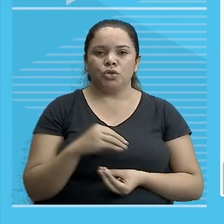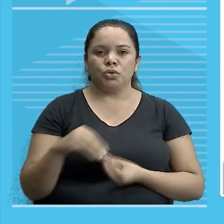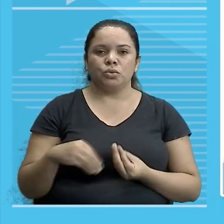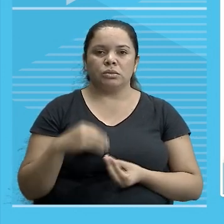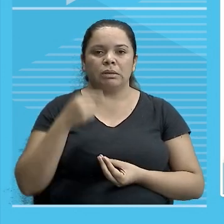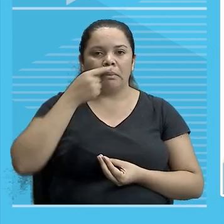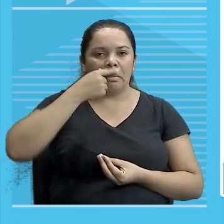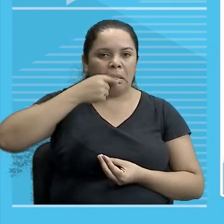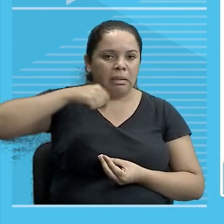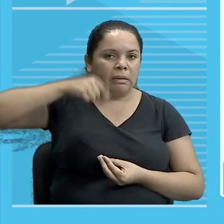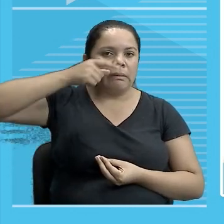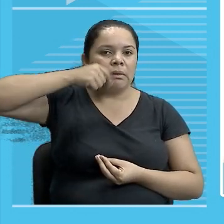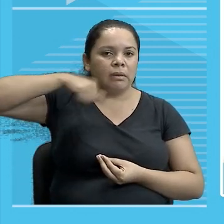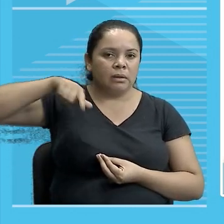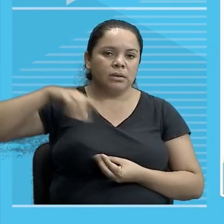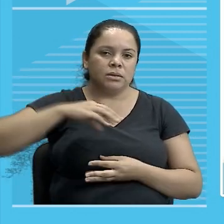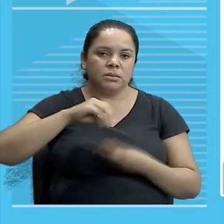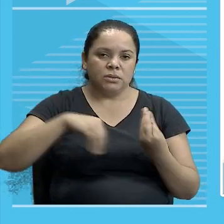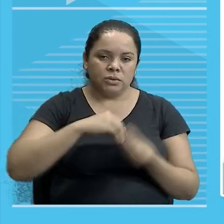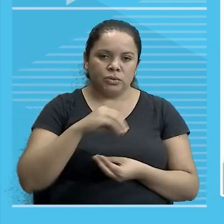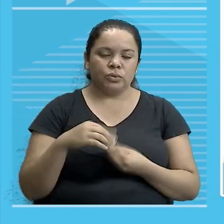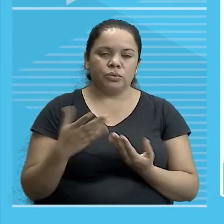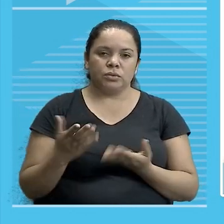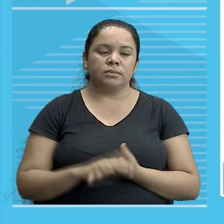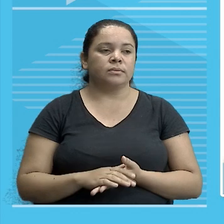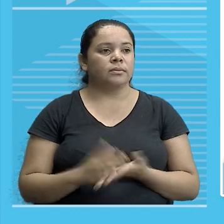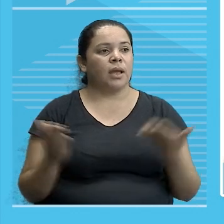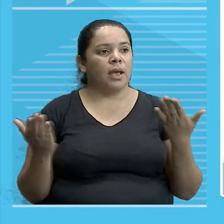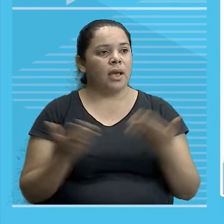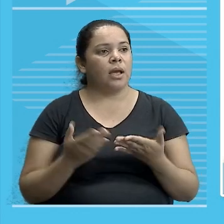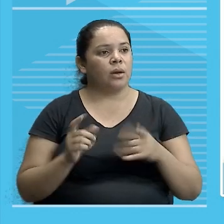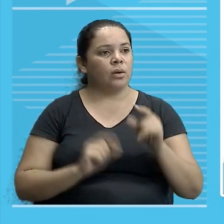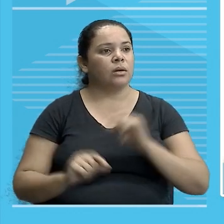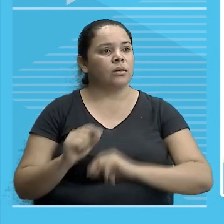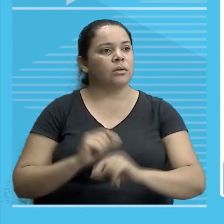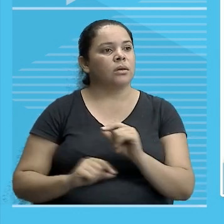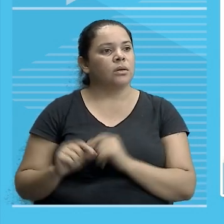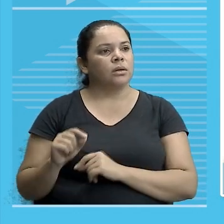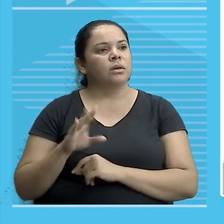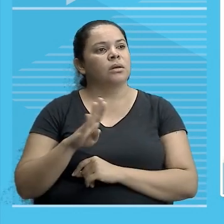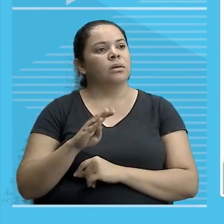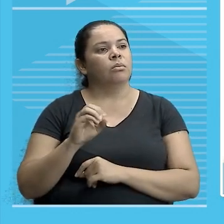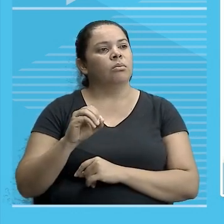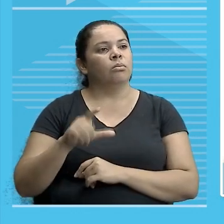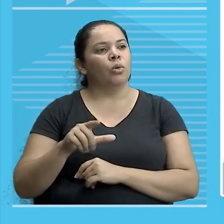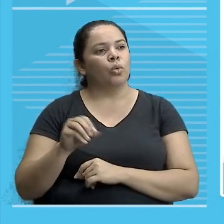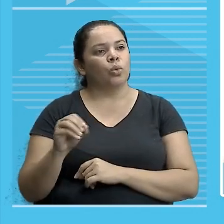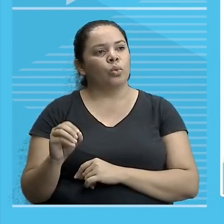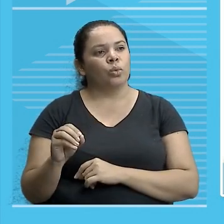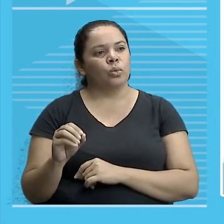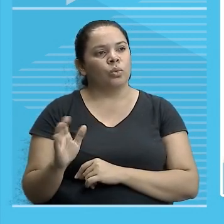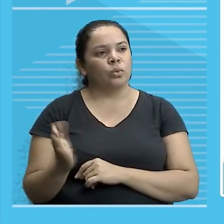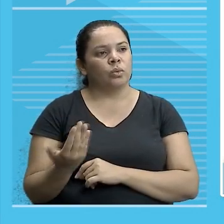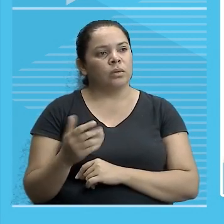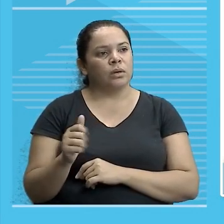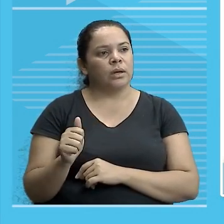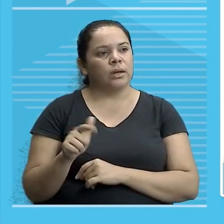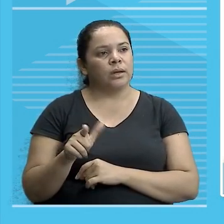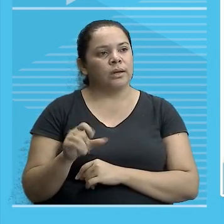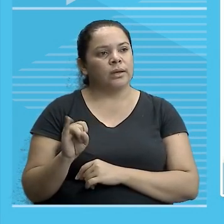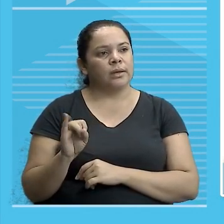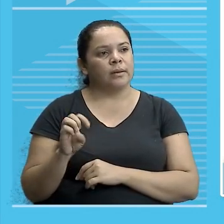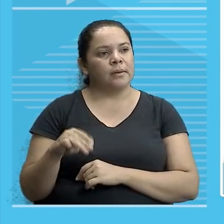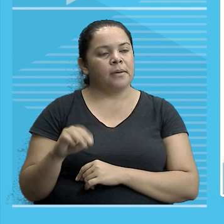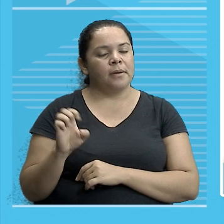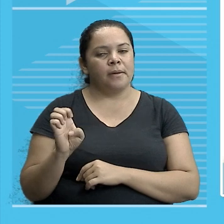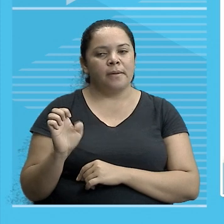de ser alimento e passa a ser bolo alimentar. Esse bolo alimentar só recebe esse nome